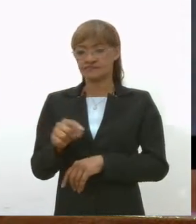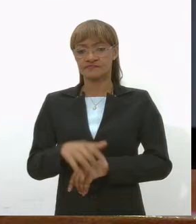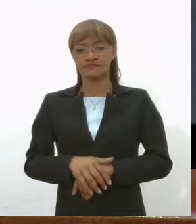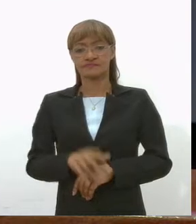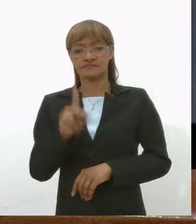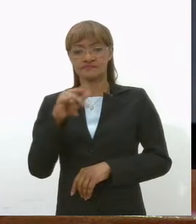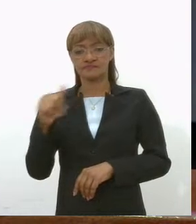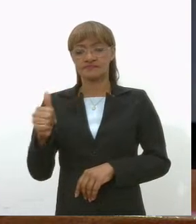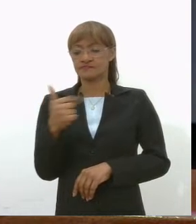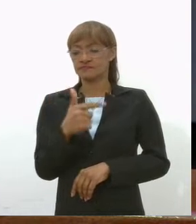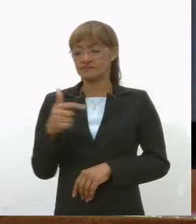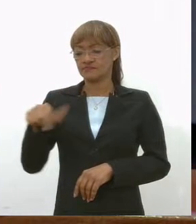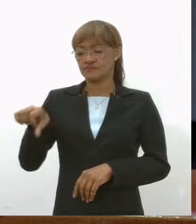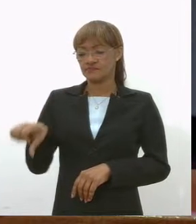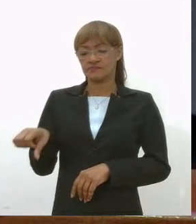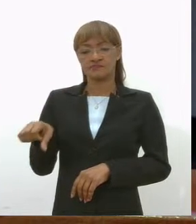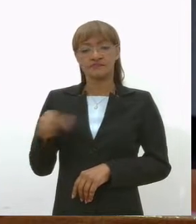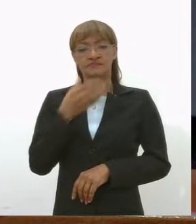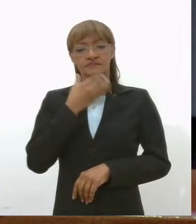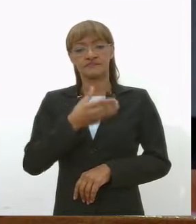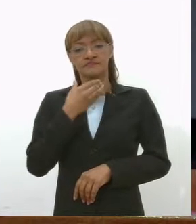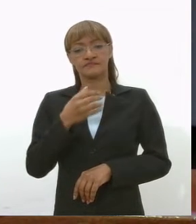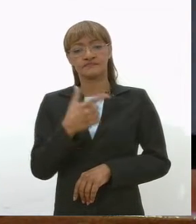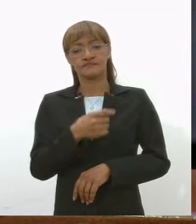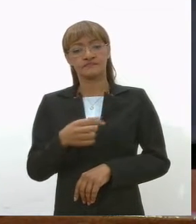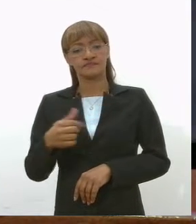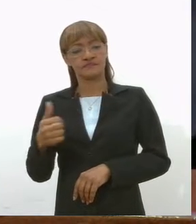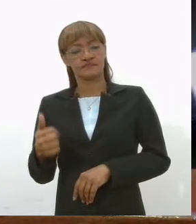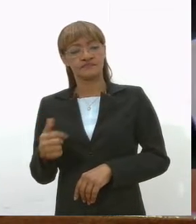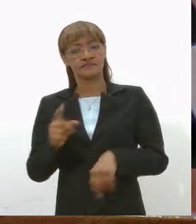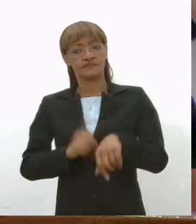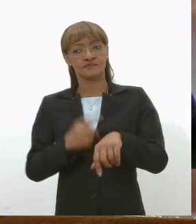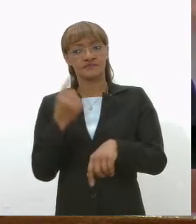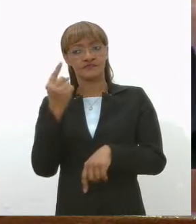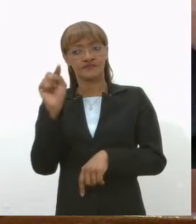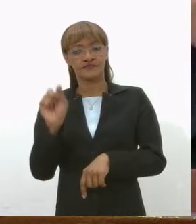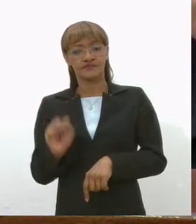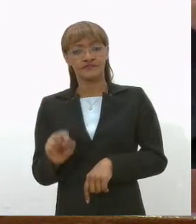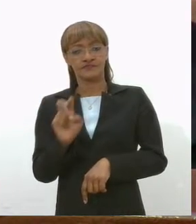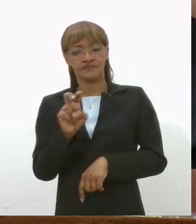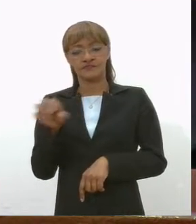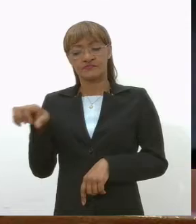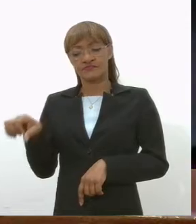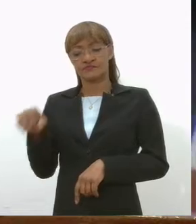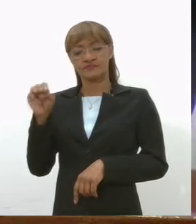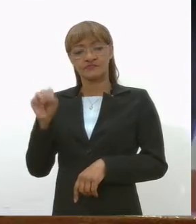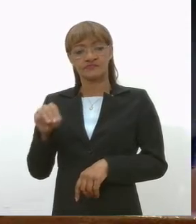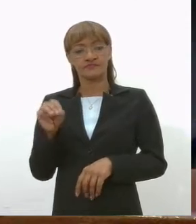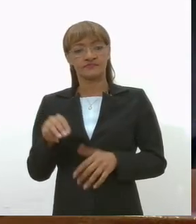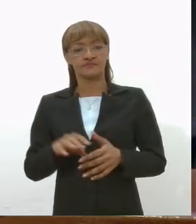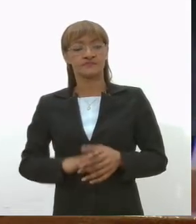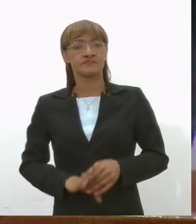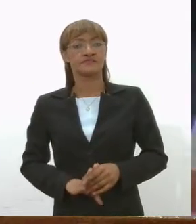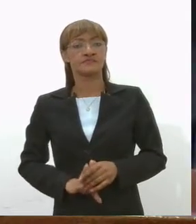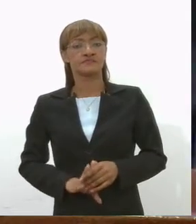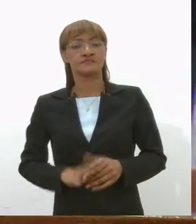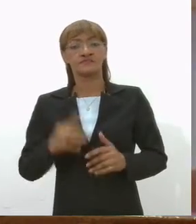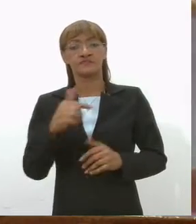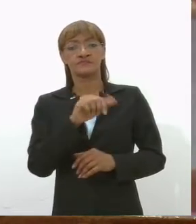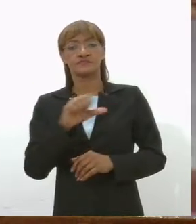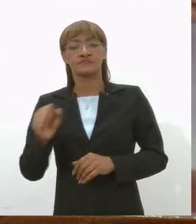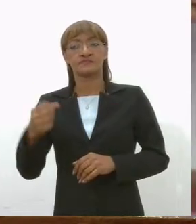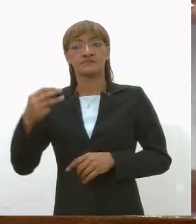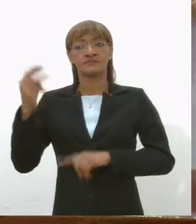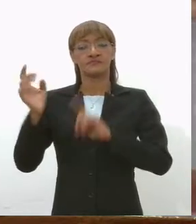dia 29 de dezembro de 2021, às 13 horas e 59 minutos. Segundo período da 3ª